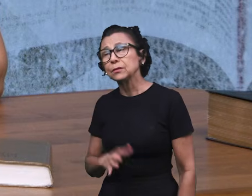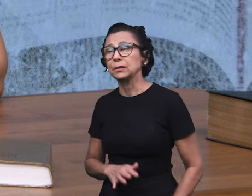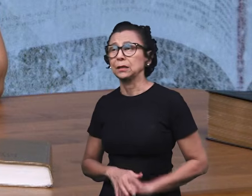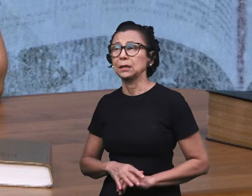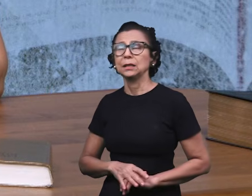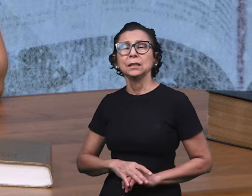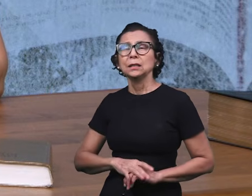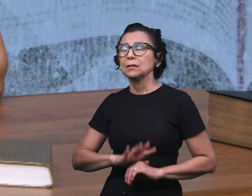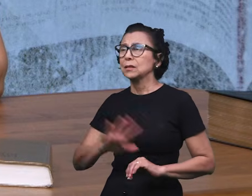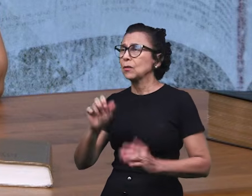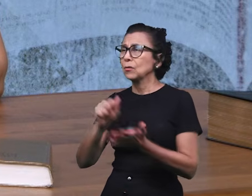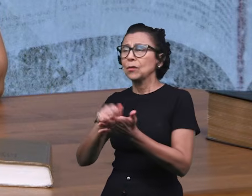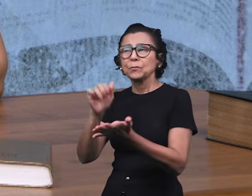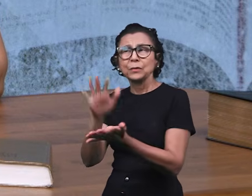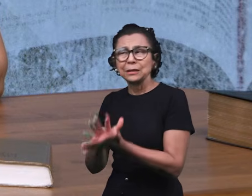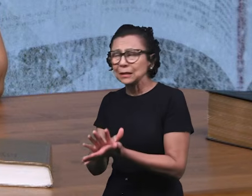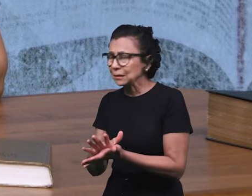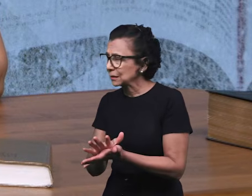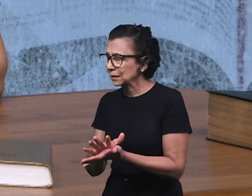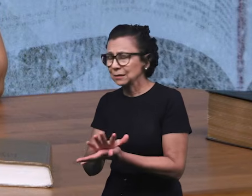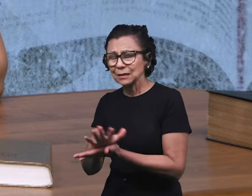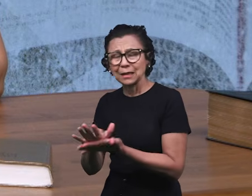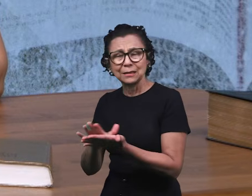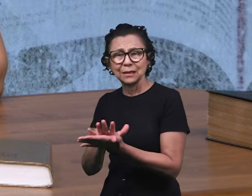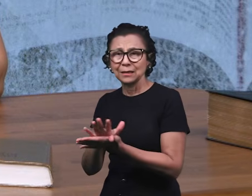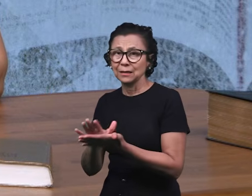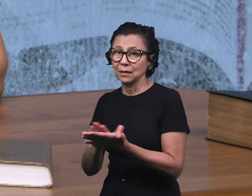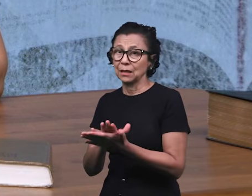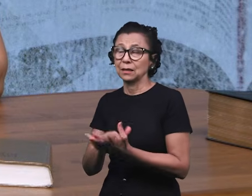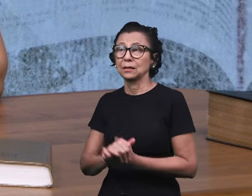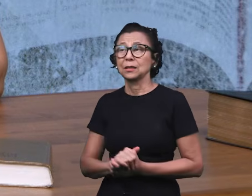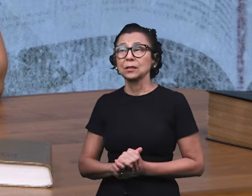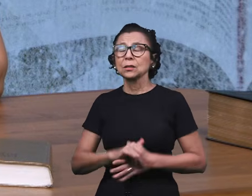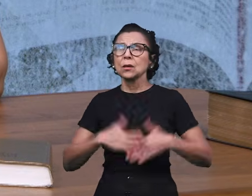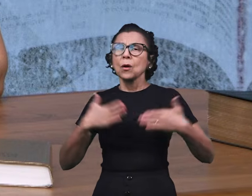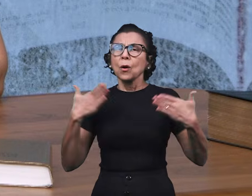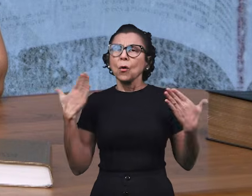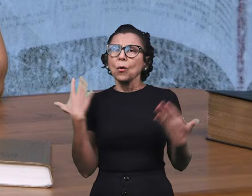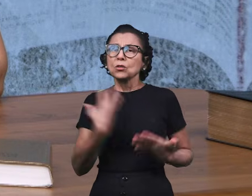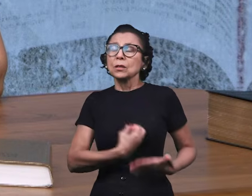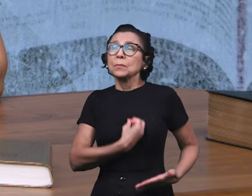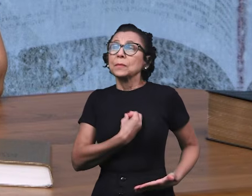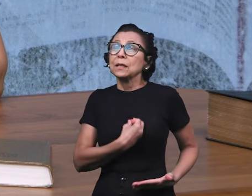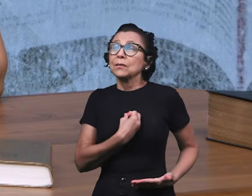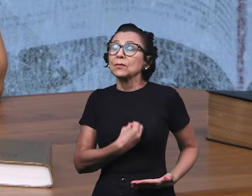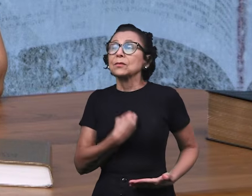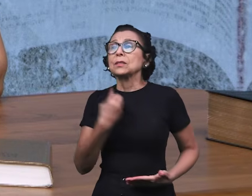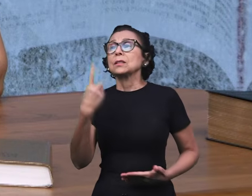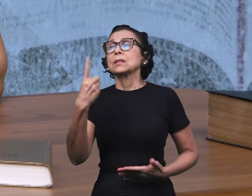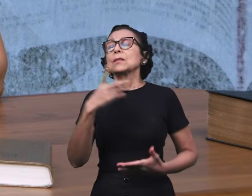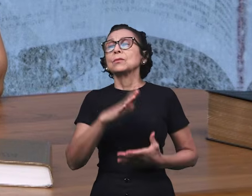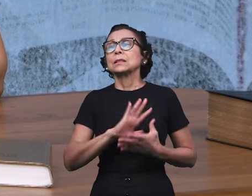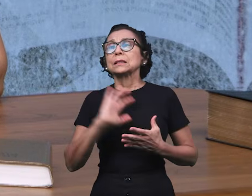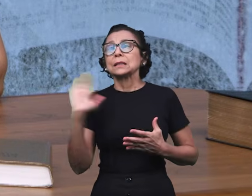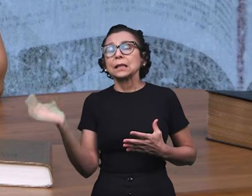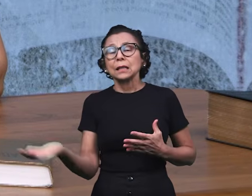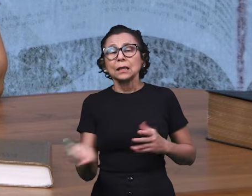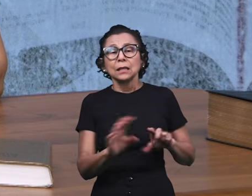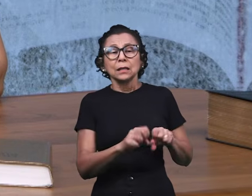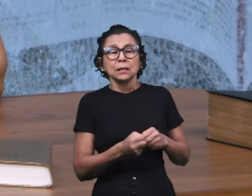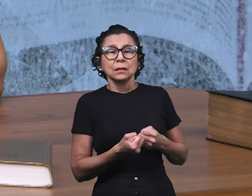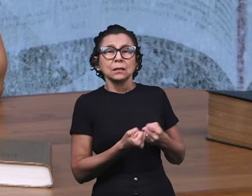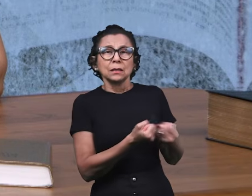mal, porque foi hoje preciosa a minha vida aos teus olhos. Eis que